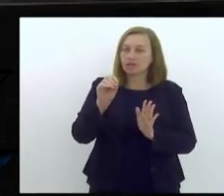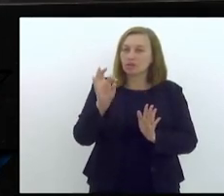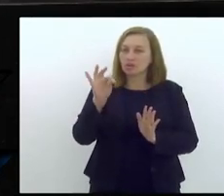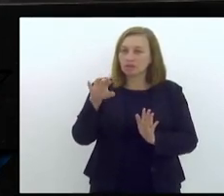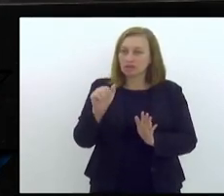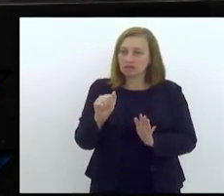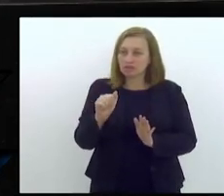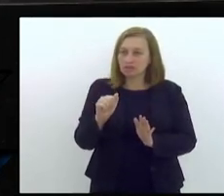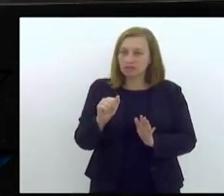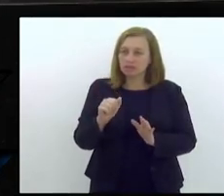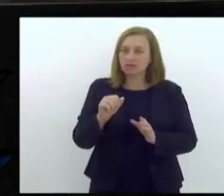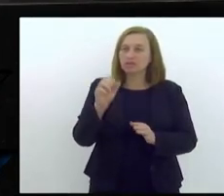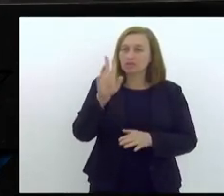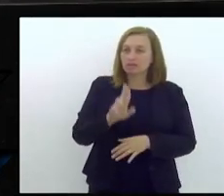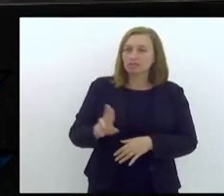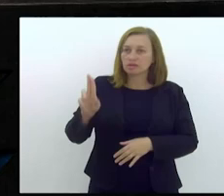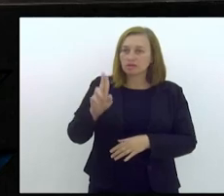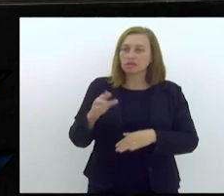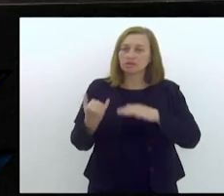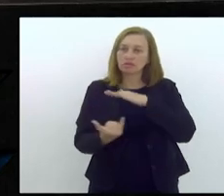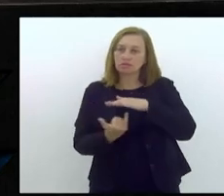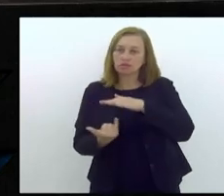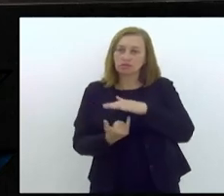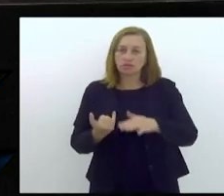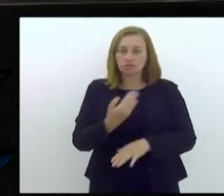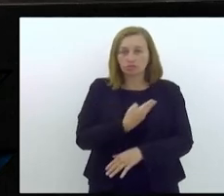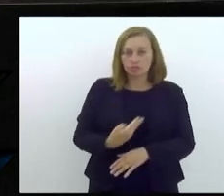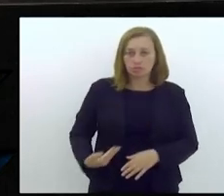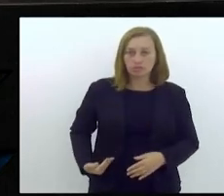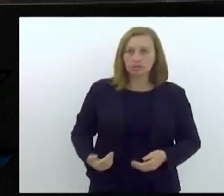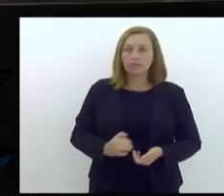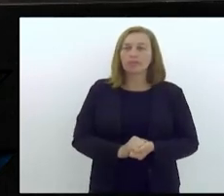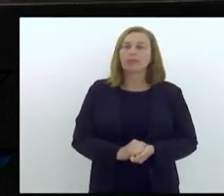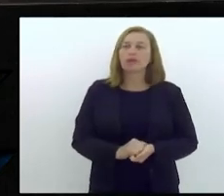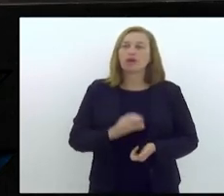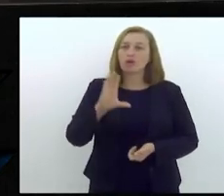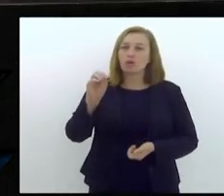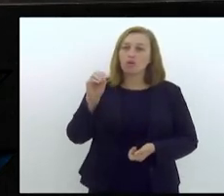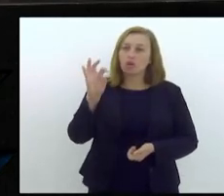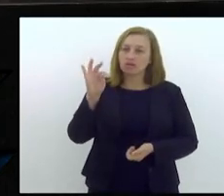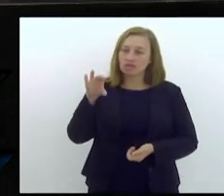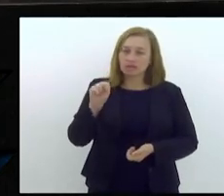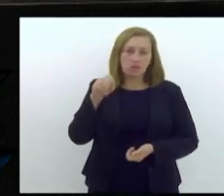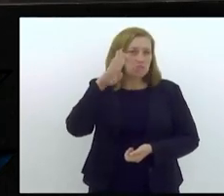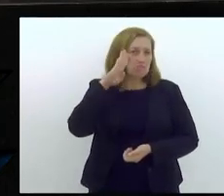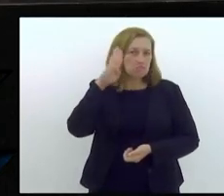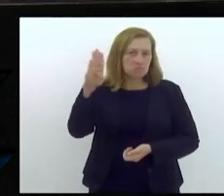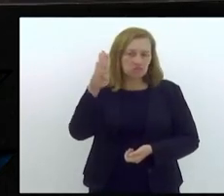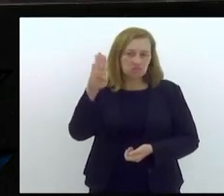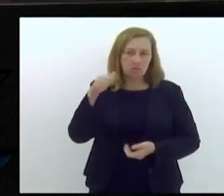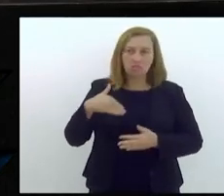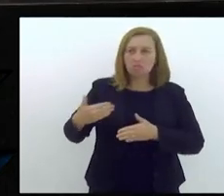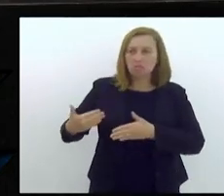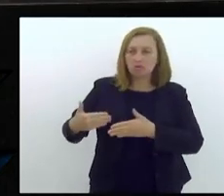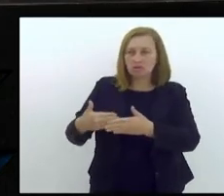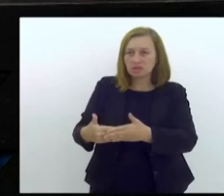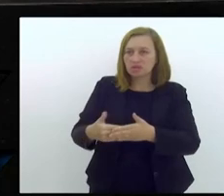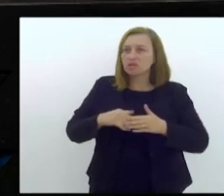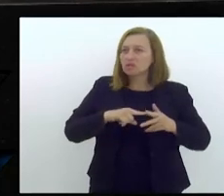permanente nas universidades instituições públicas as cotas são fundamentais para um processo de